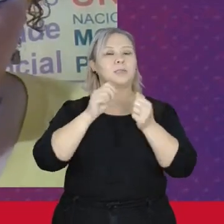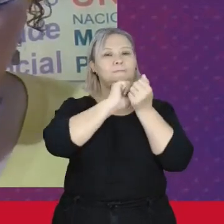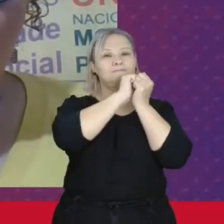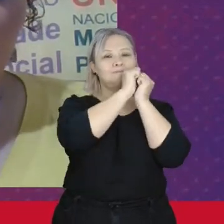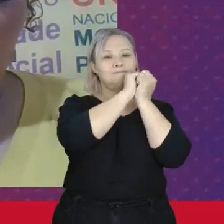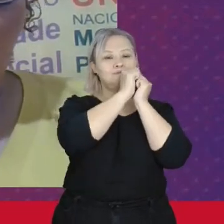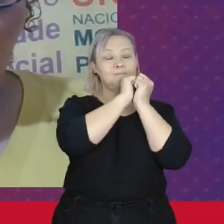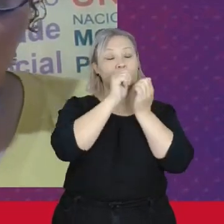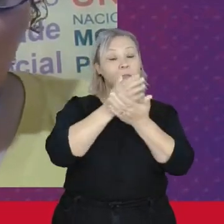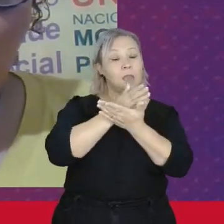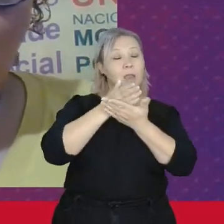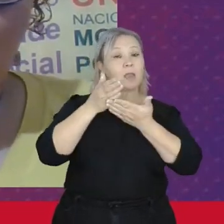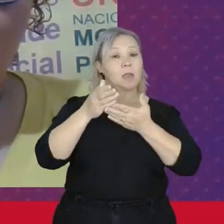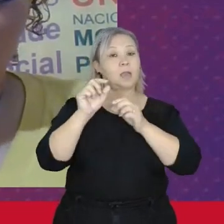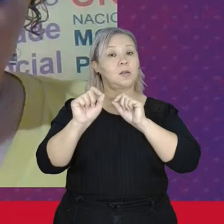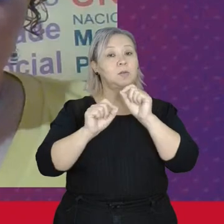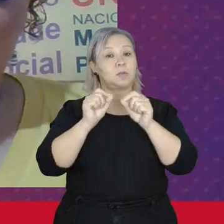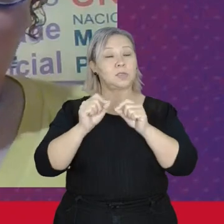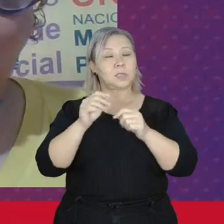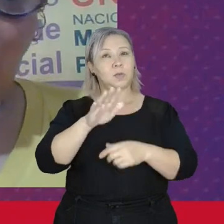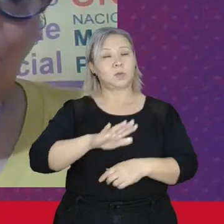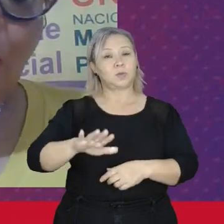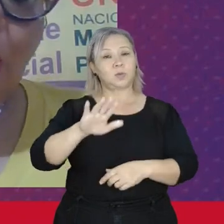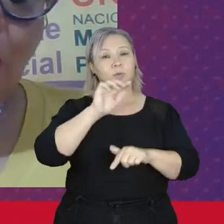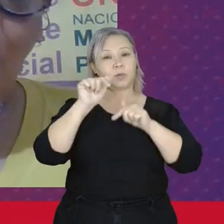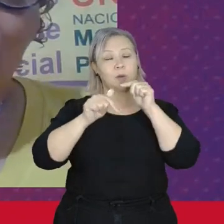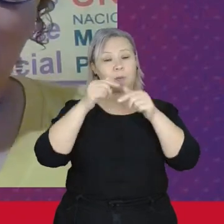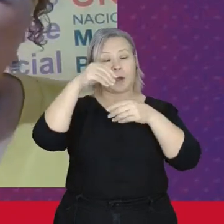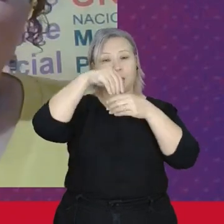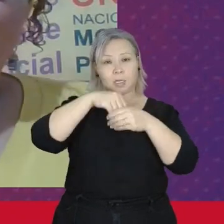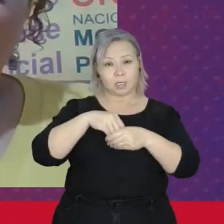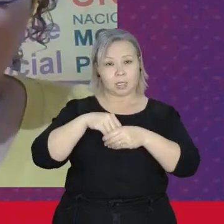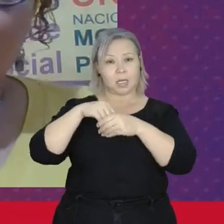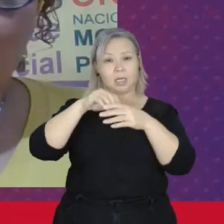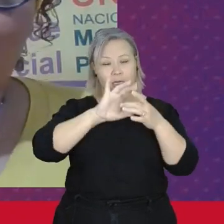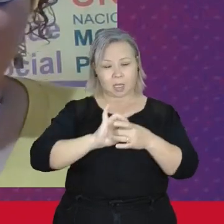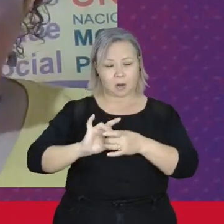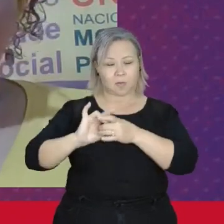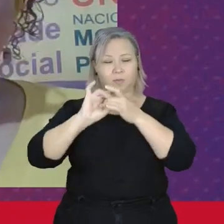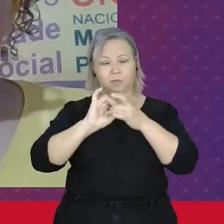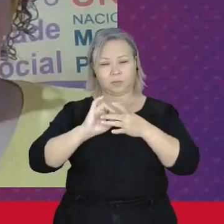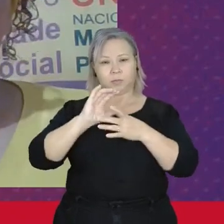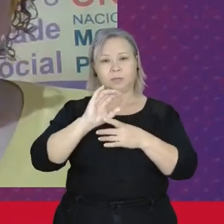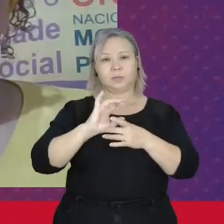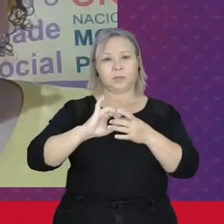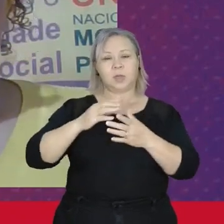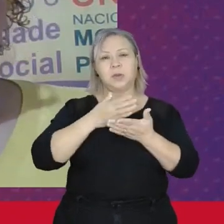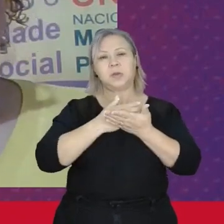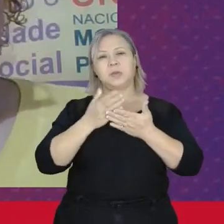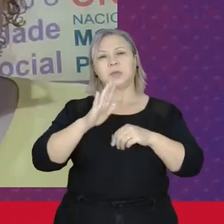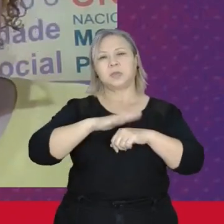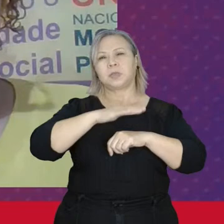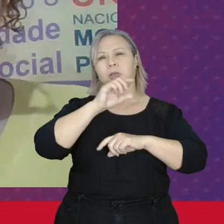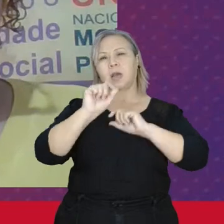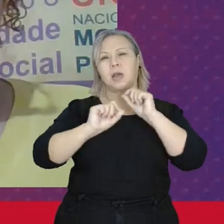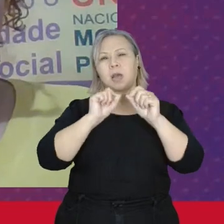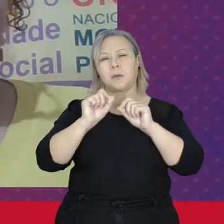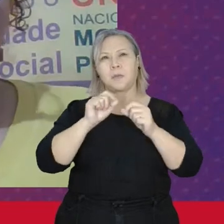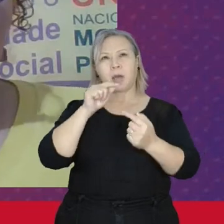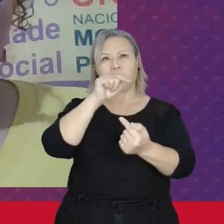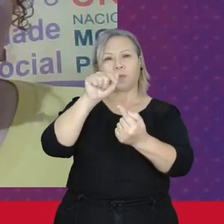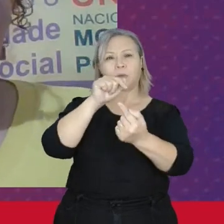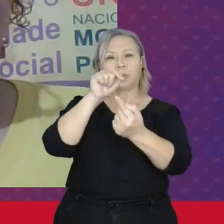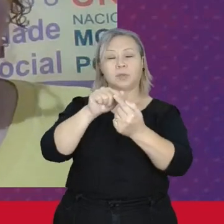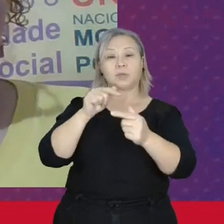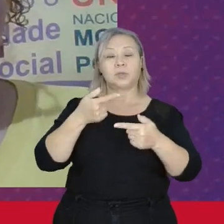que iniciamos todo esse trabalho dentro da União. No início era mais no intuito de